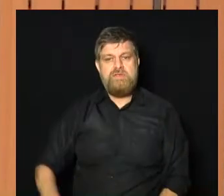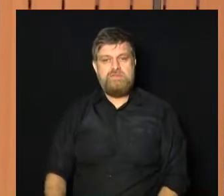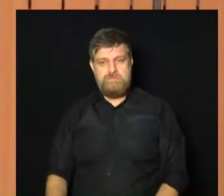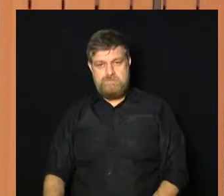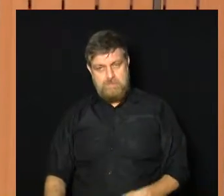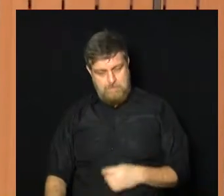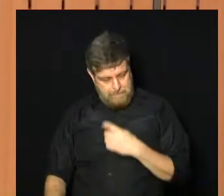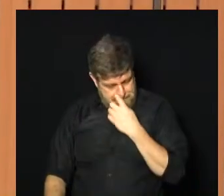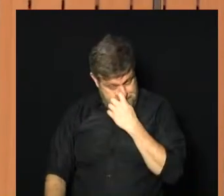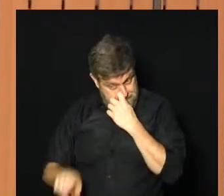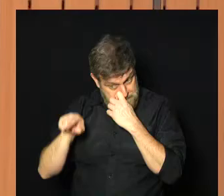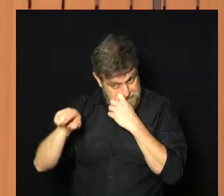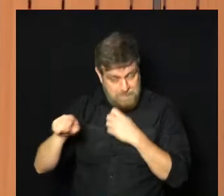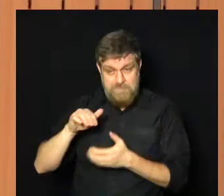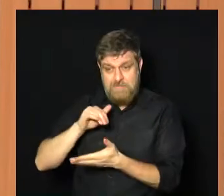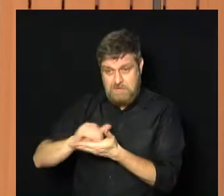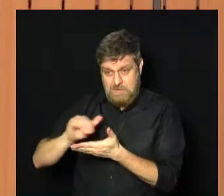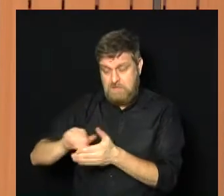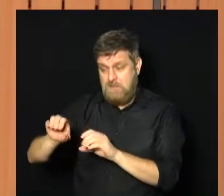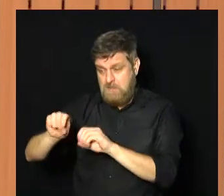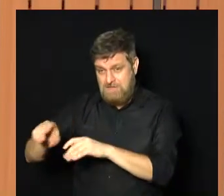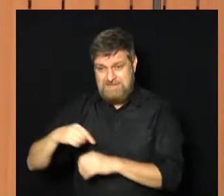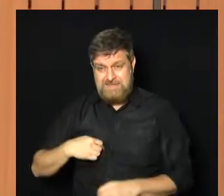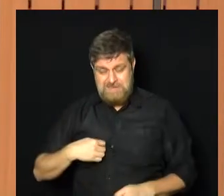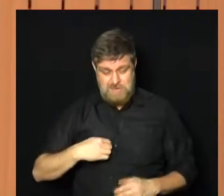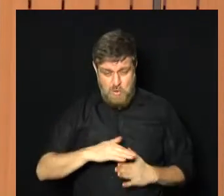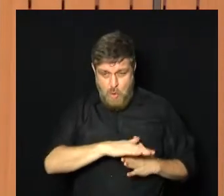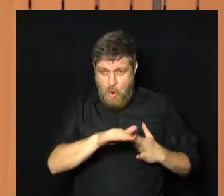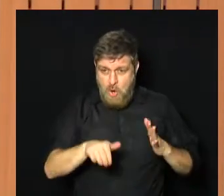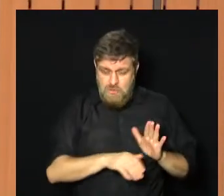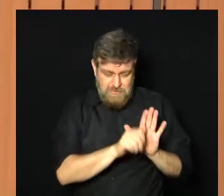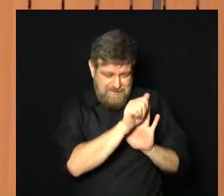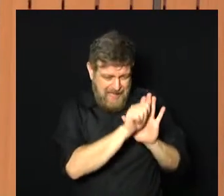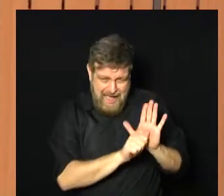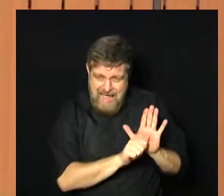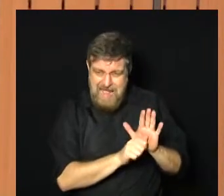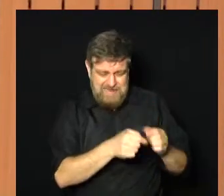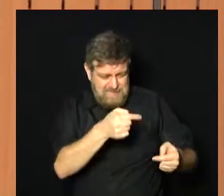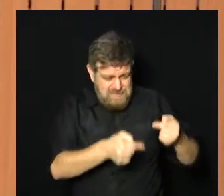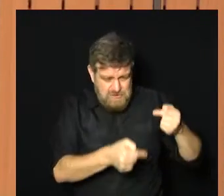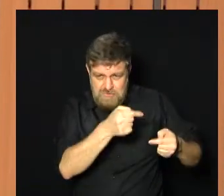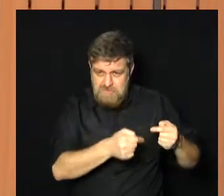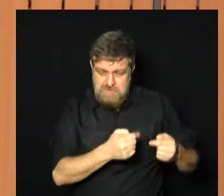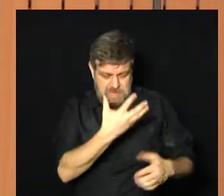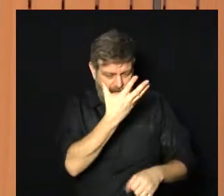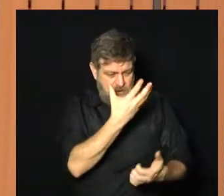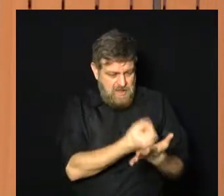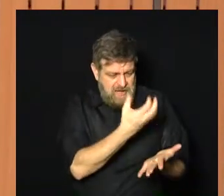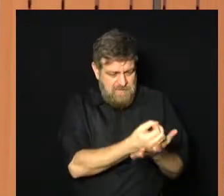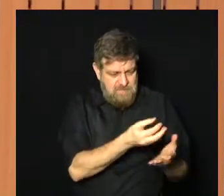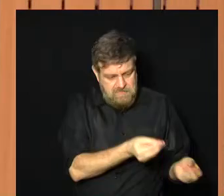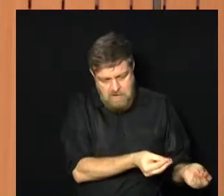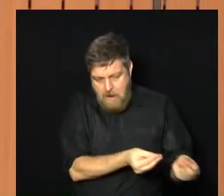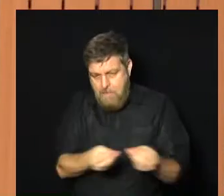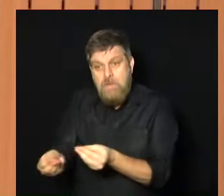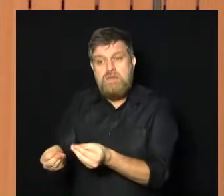eles receberão tudo que foi discutido aqui, e essa questão do afastamento já foi fruto